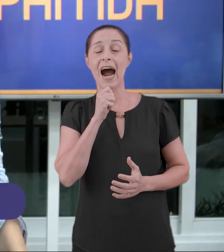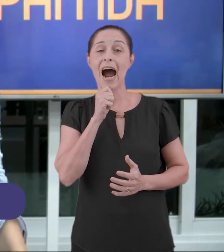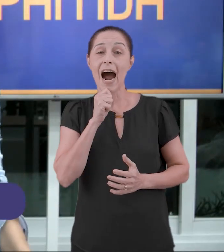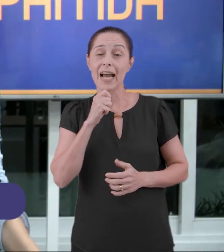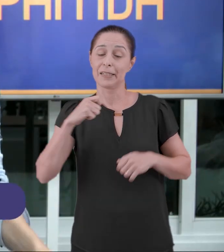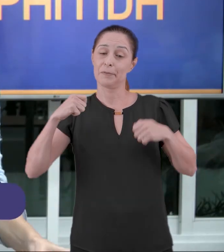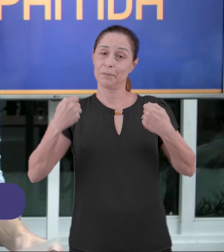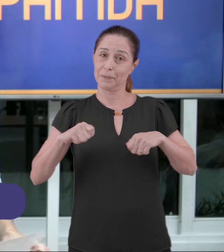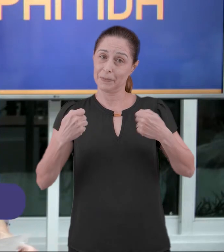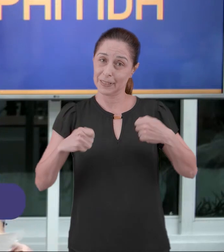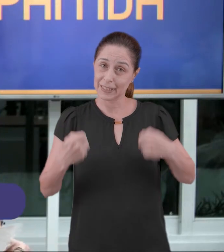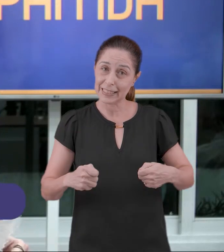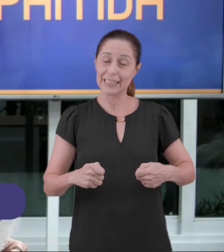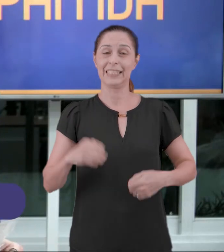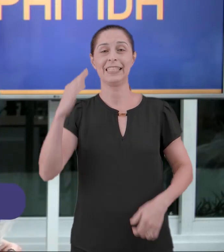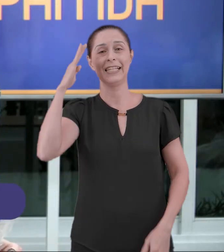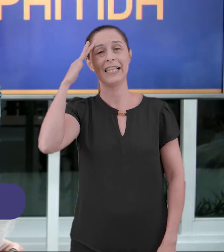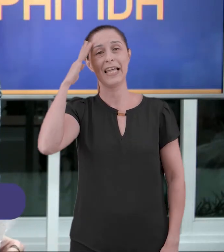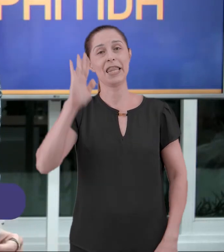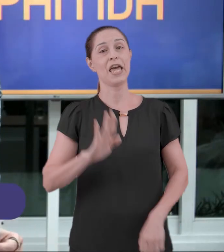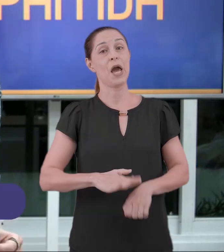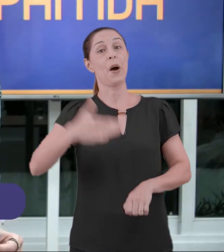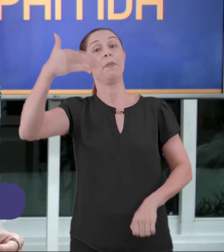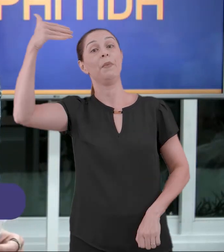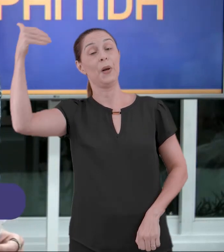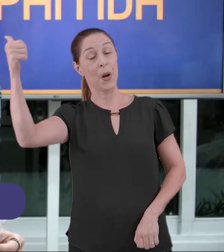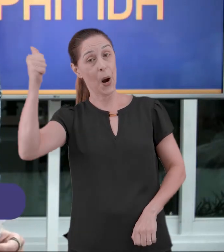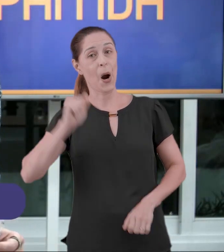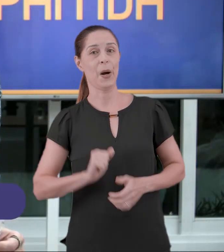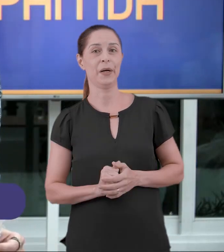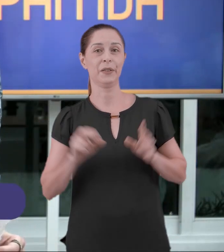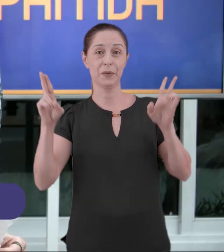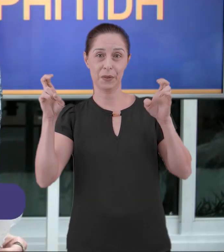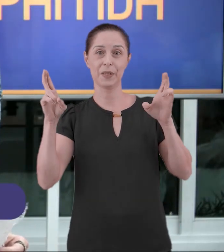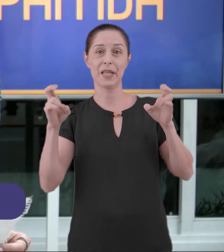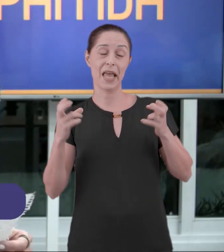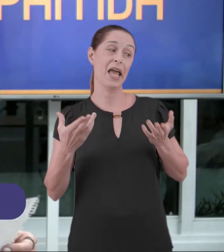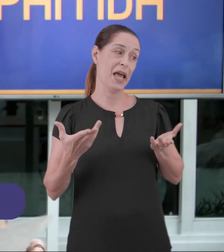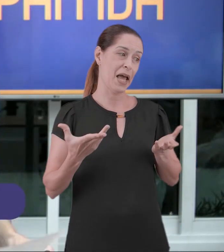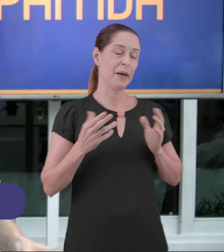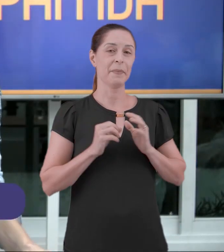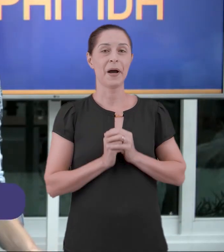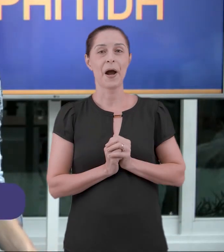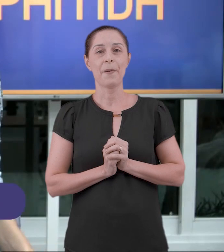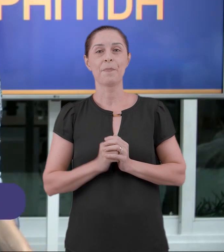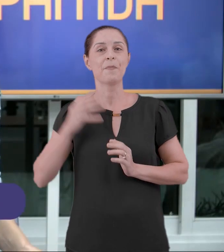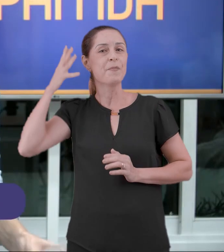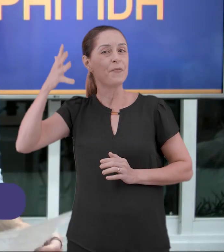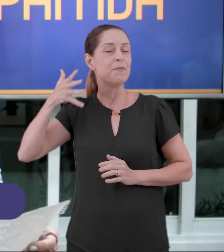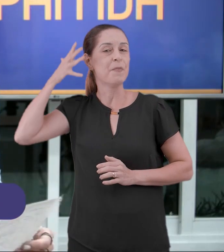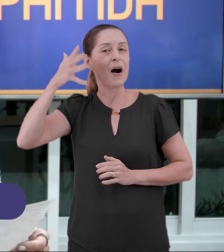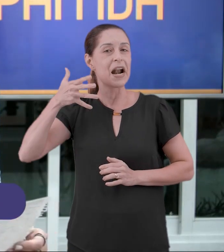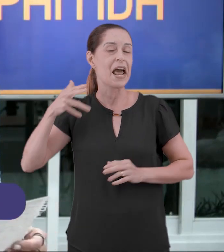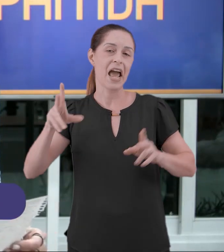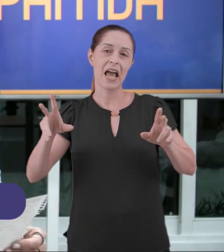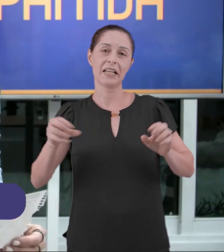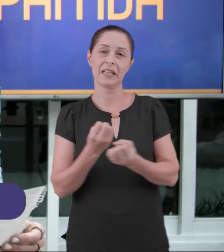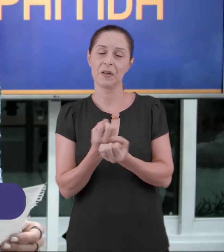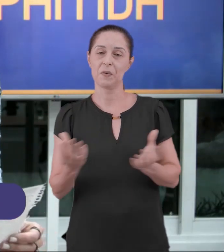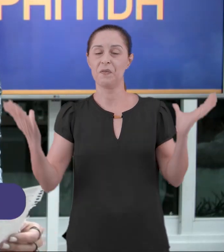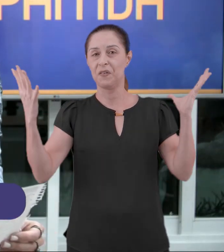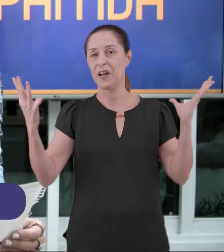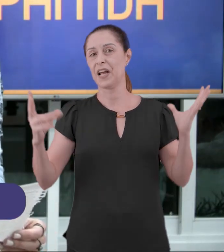preciso reafirmar sobre esse tema, né, como é necessário fazer um evento como esse para